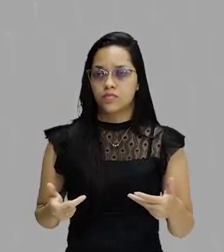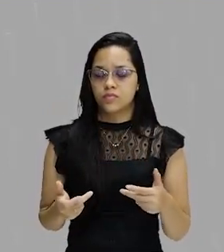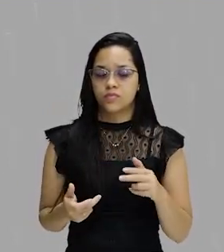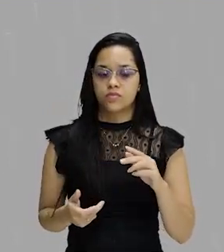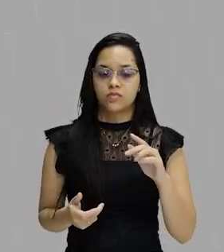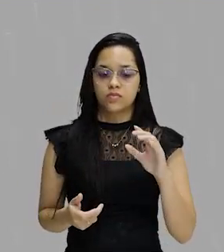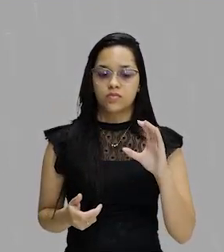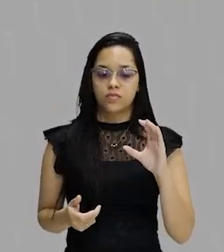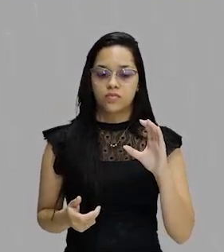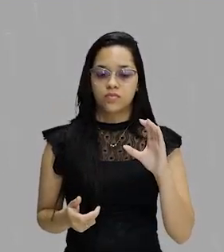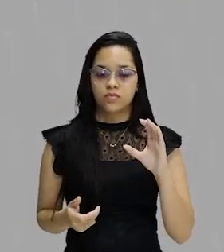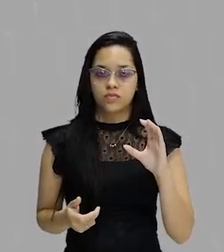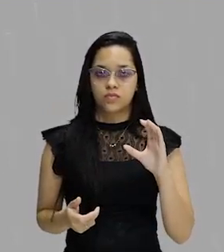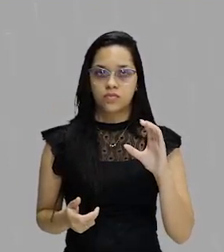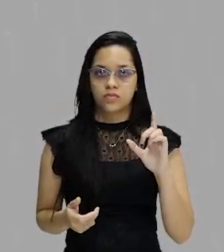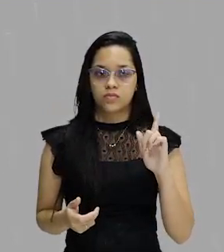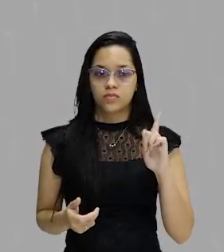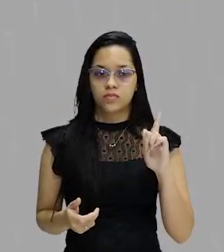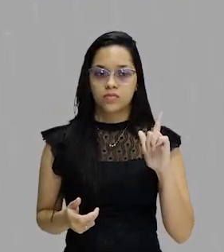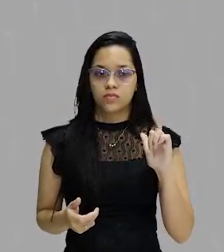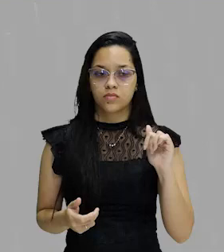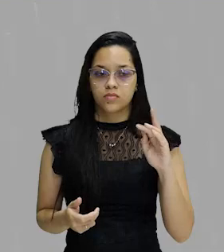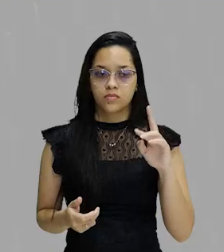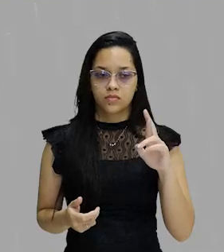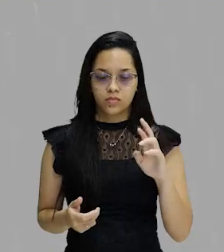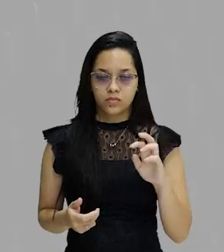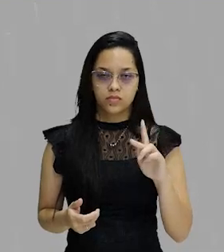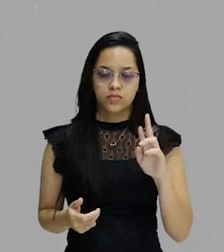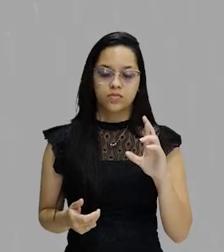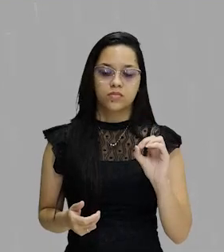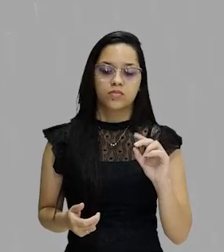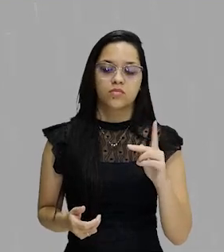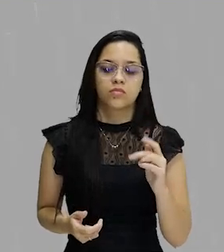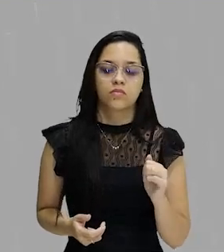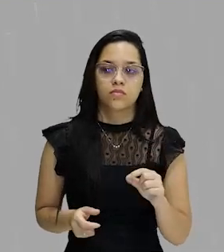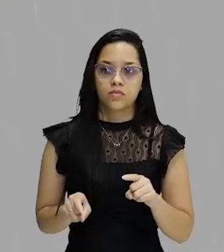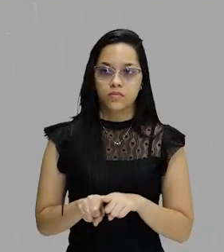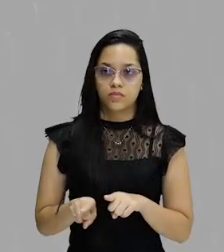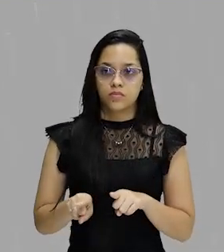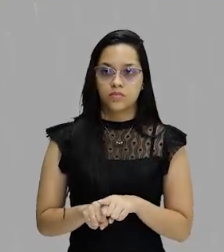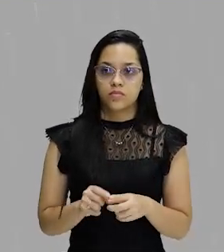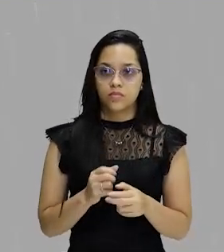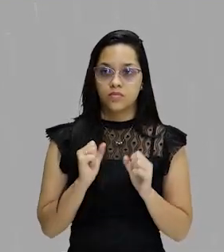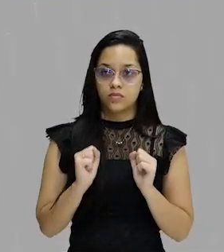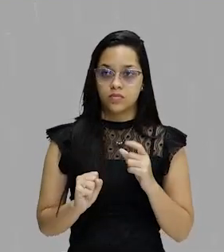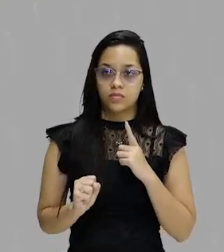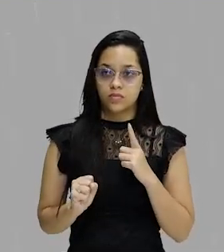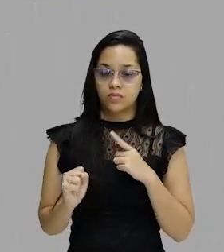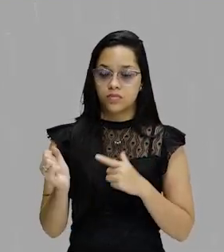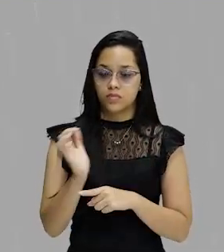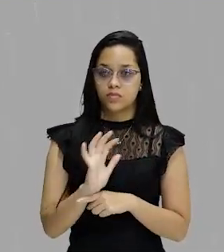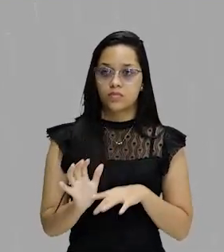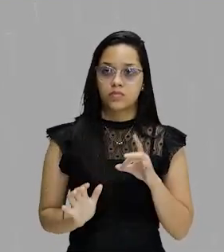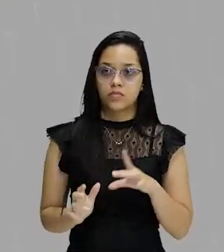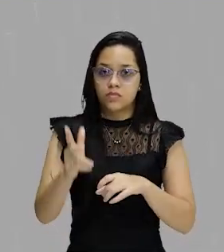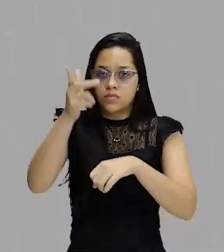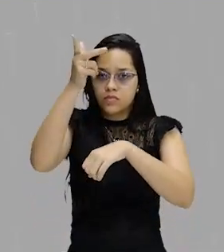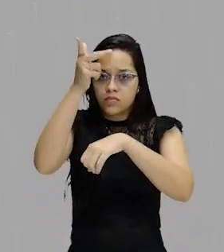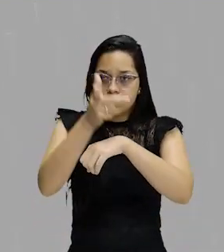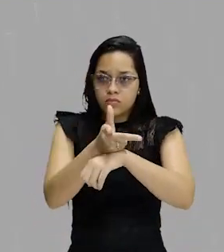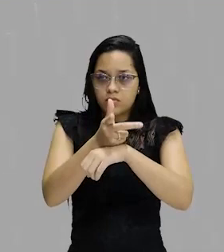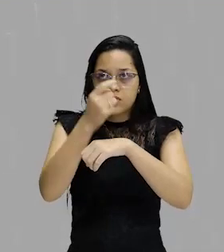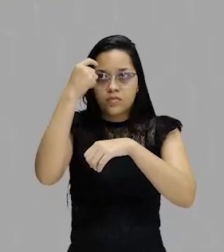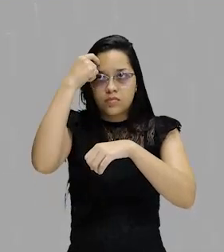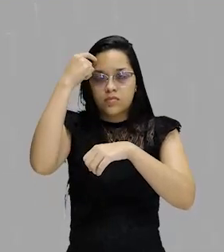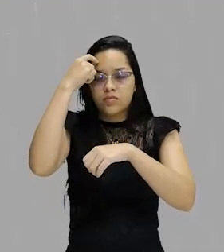Glauber Rocha. Glauber Rocha que costumava falar o seguinte: para se fazer cinema, basta uma câmera na mão e uma